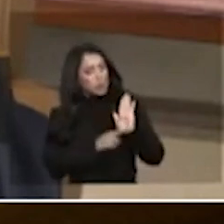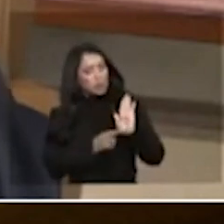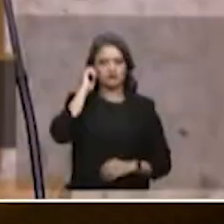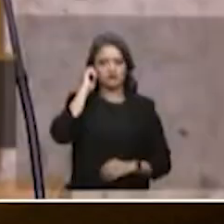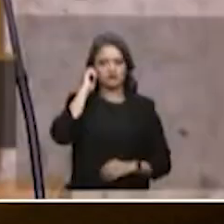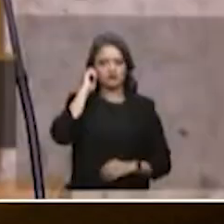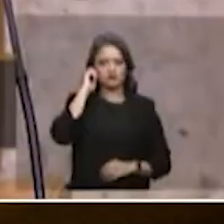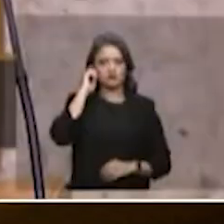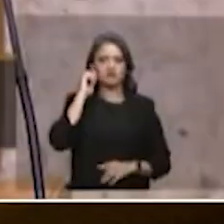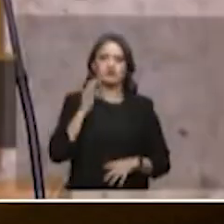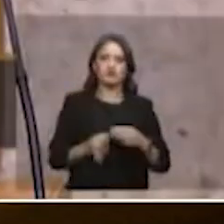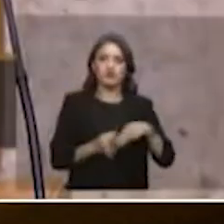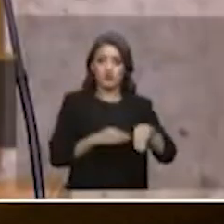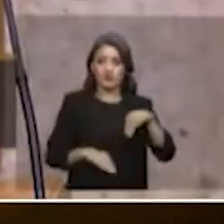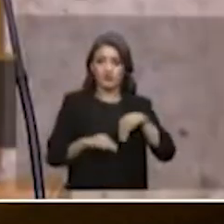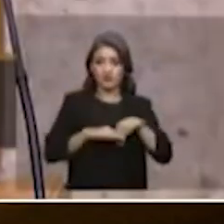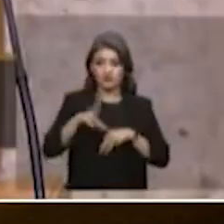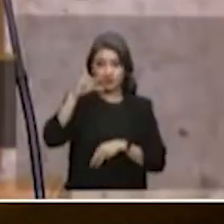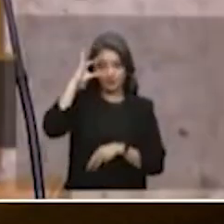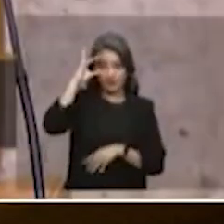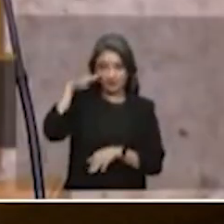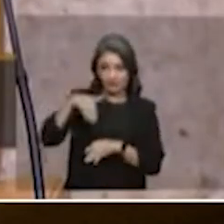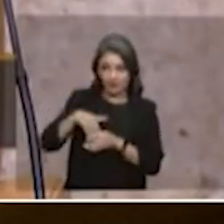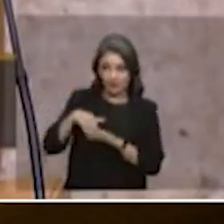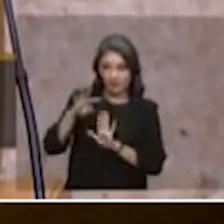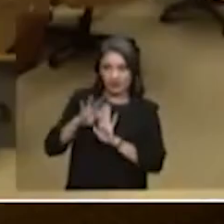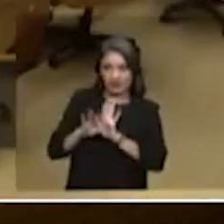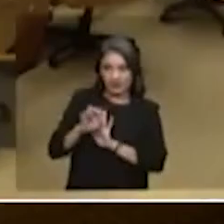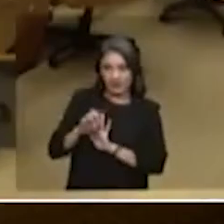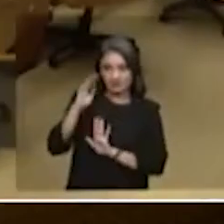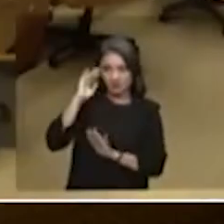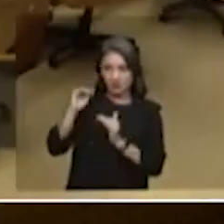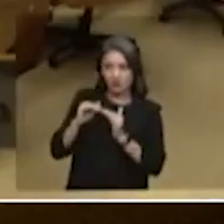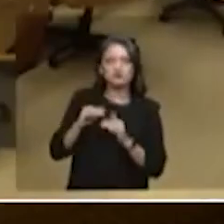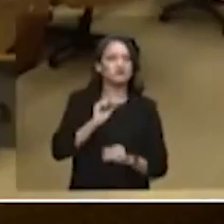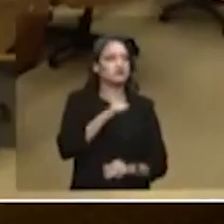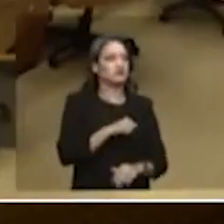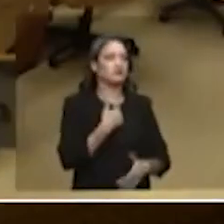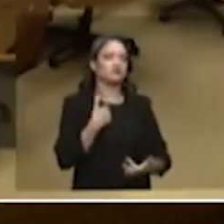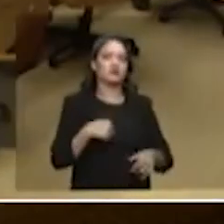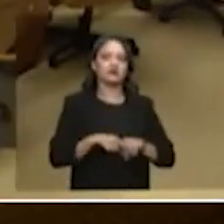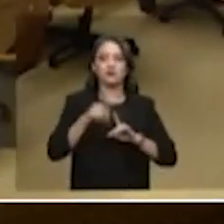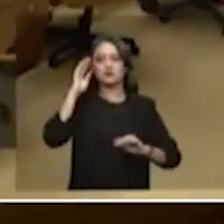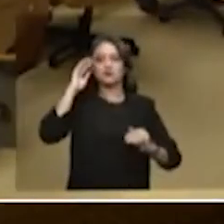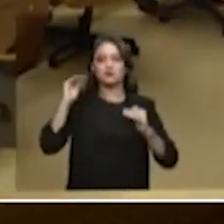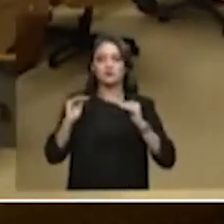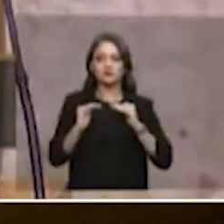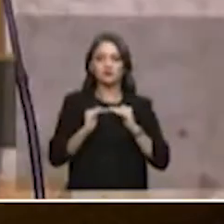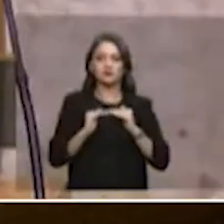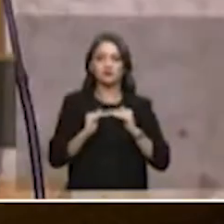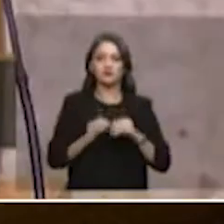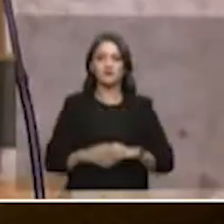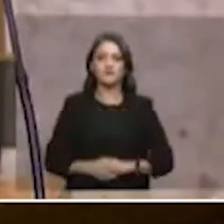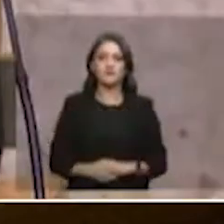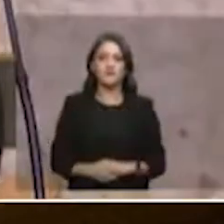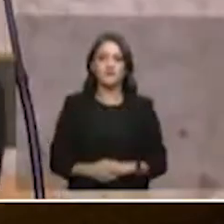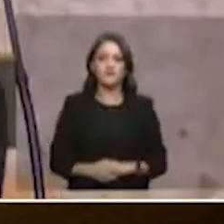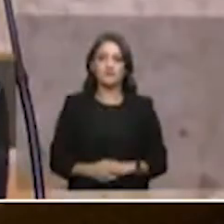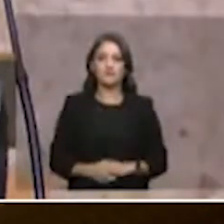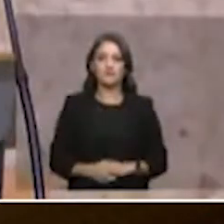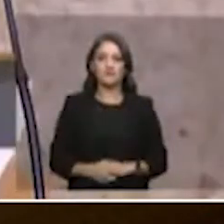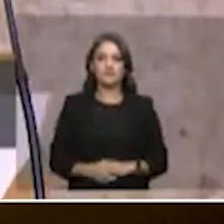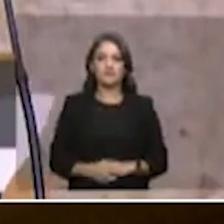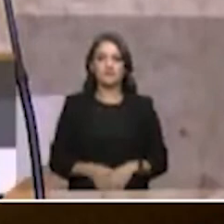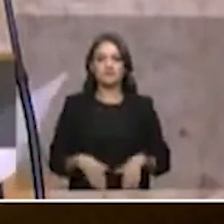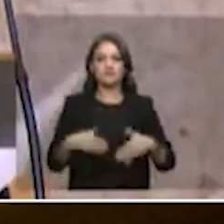asa aí do ministro Alexandre de Moraes, justamente por isso. Porque ele está ignorando fatos. Nós temos fatos em andamentos, imagens, né, a